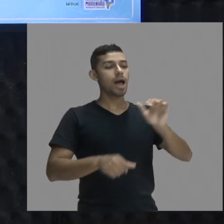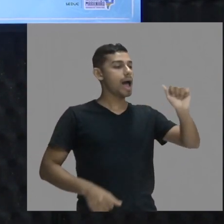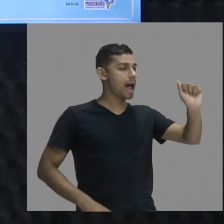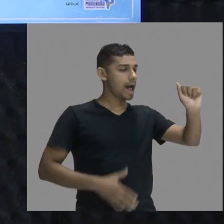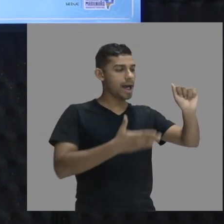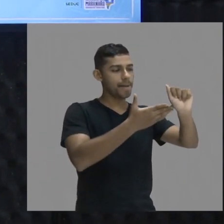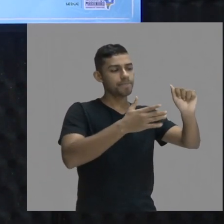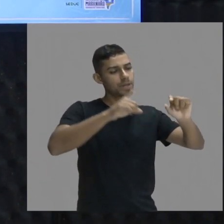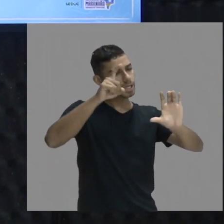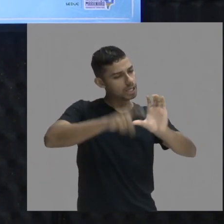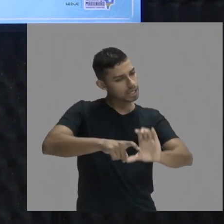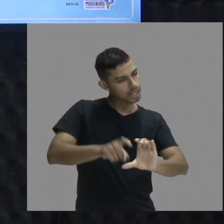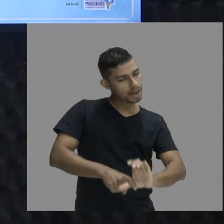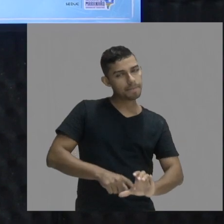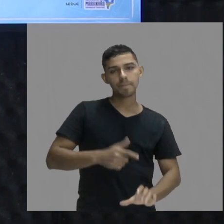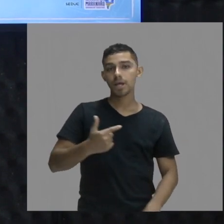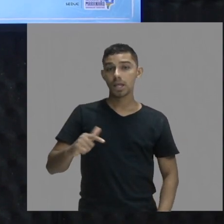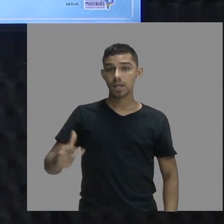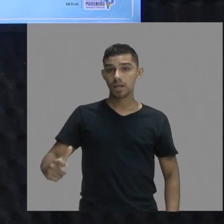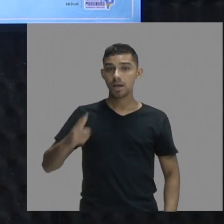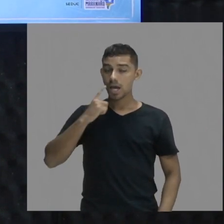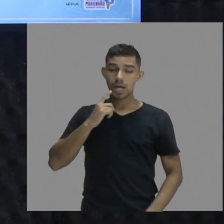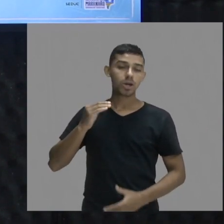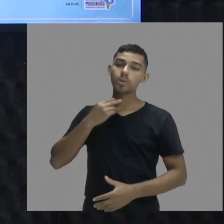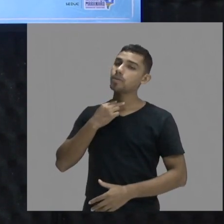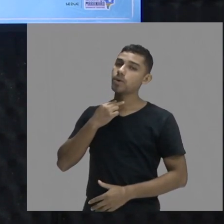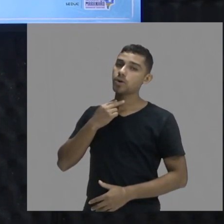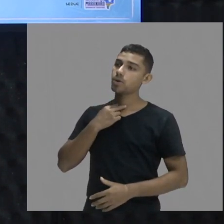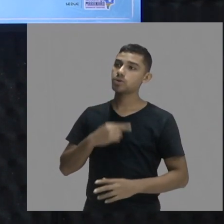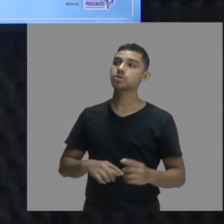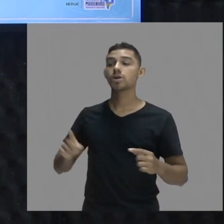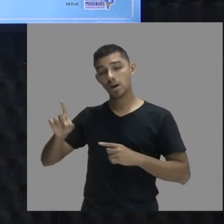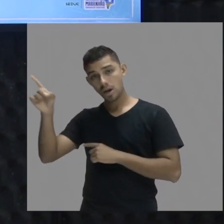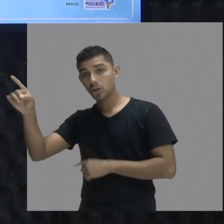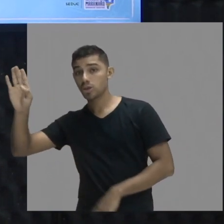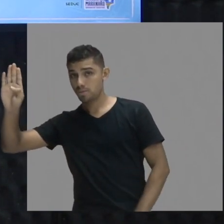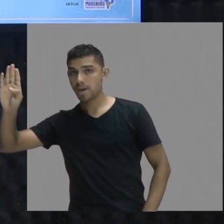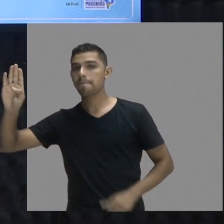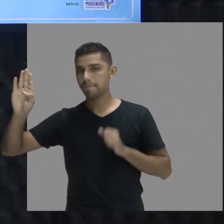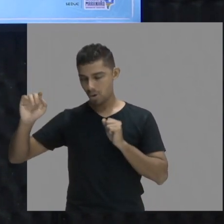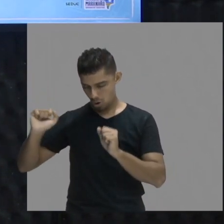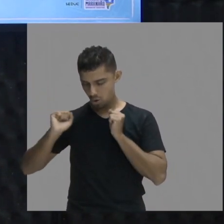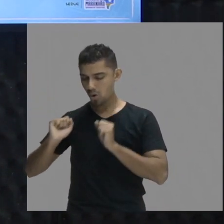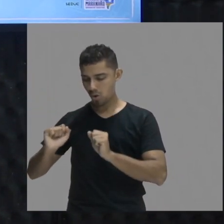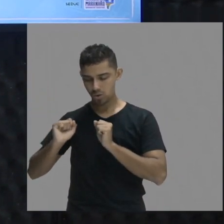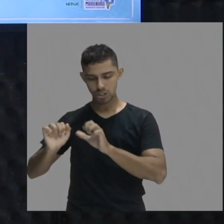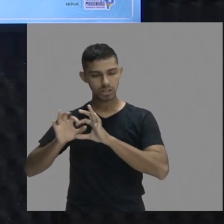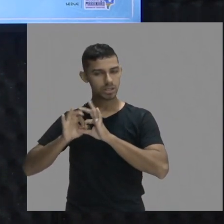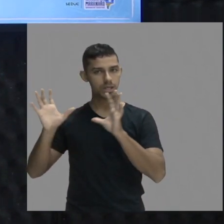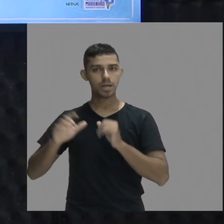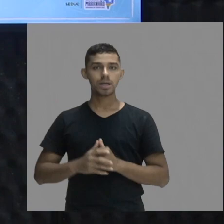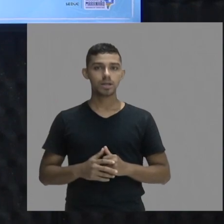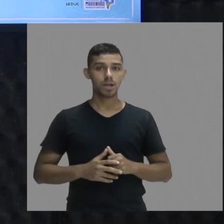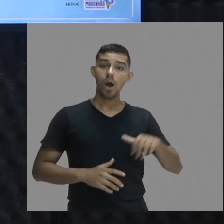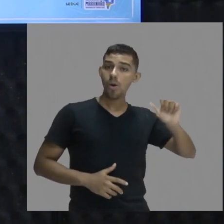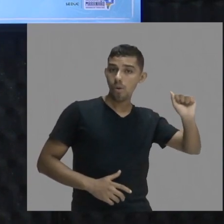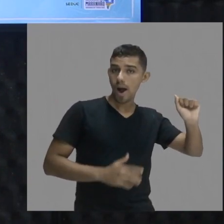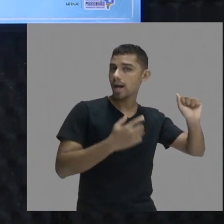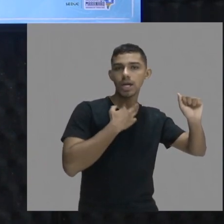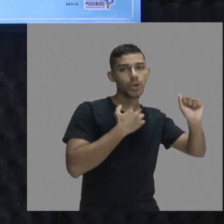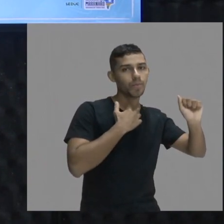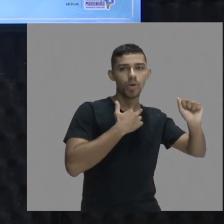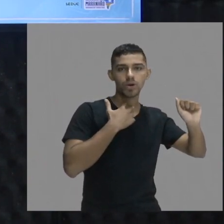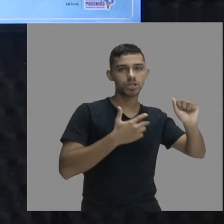independentes, não pode sobrar elemento. Pode sobrar ali. A gente vai ver que isso aqui é o contradomínio da